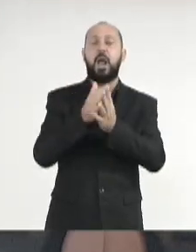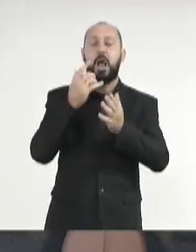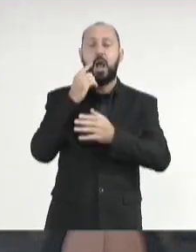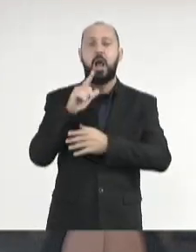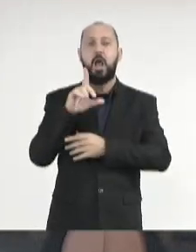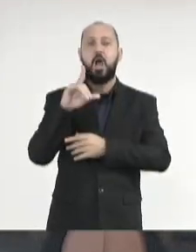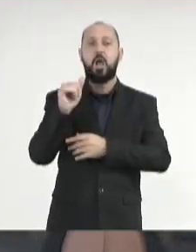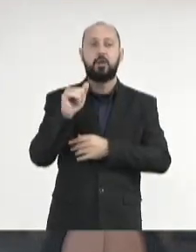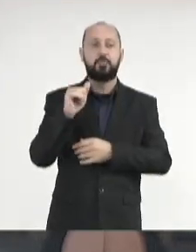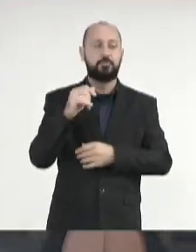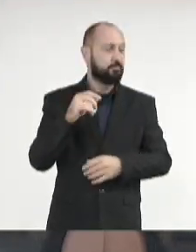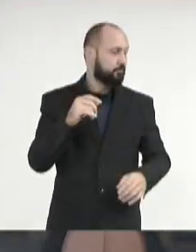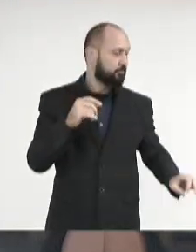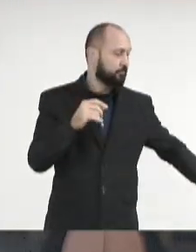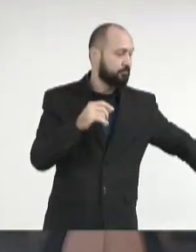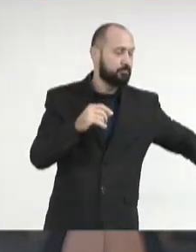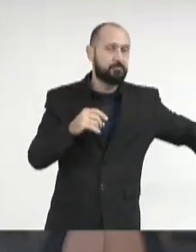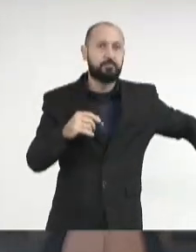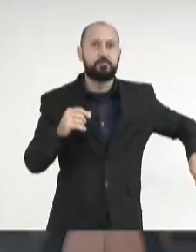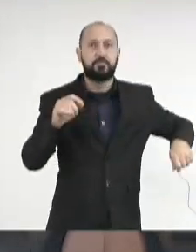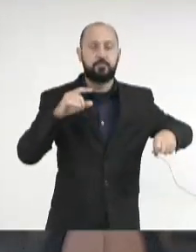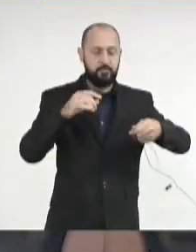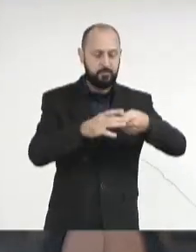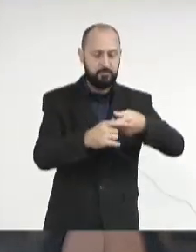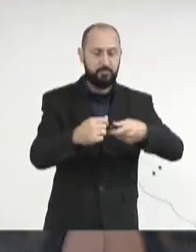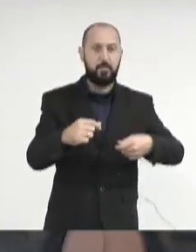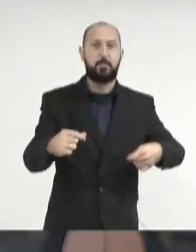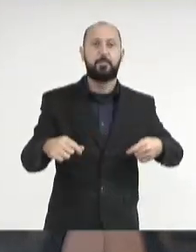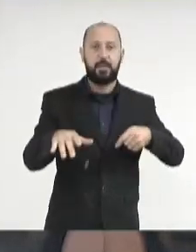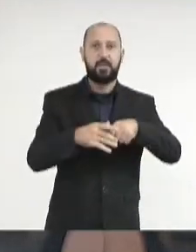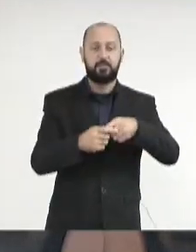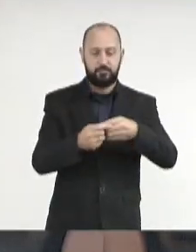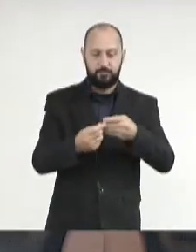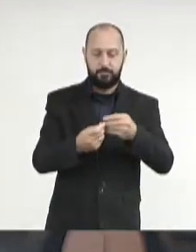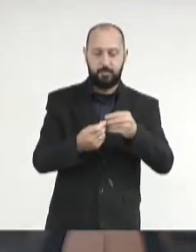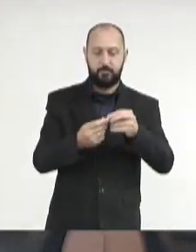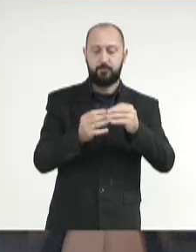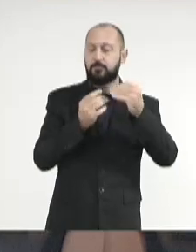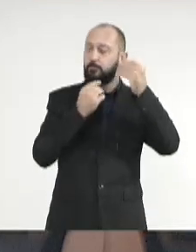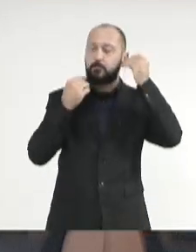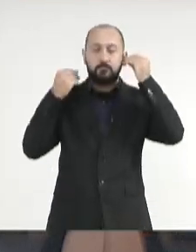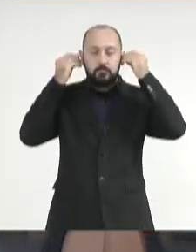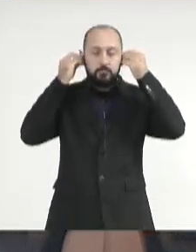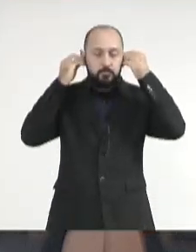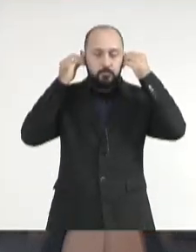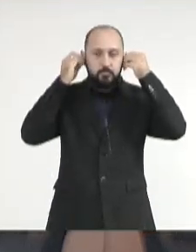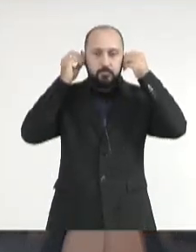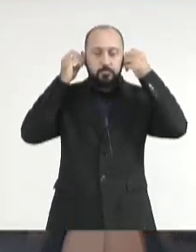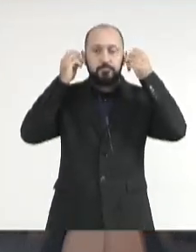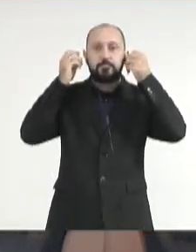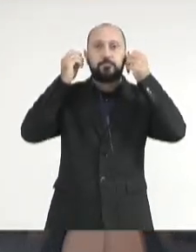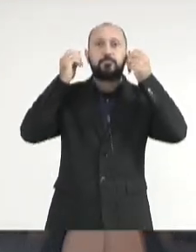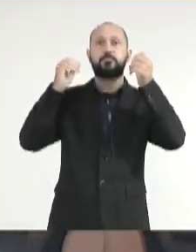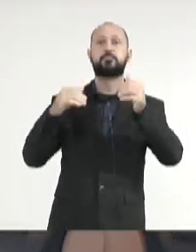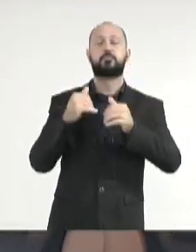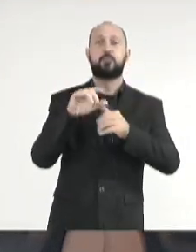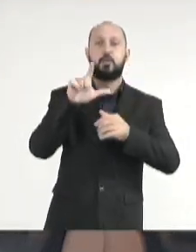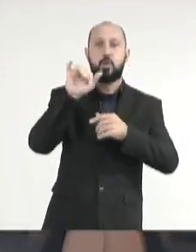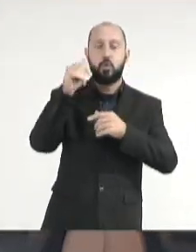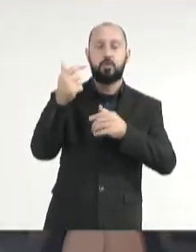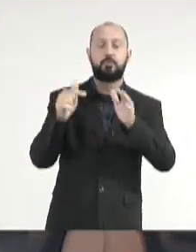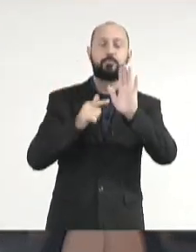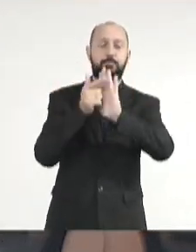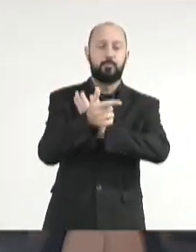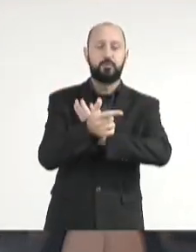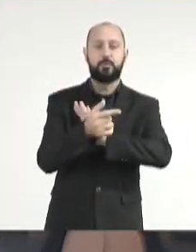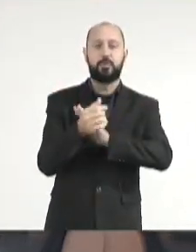é de 3,5% a mais se comparado a esse ano, mas números que serão confirmados com a apresentação da LOA no segundo semestre.